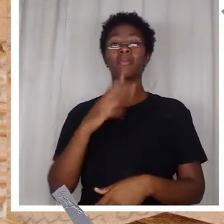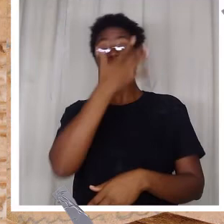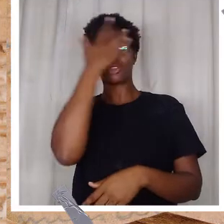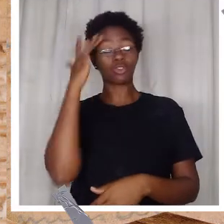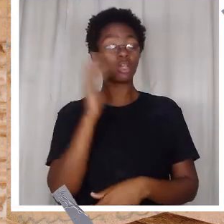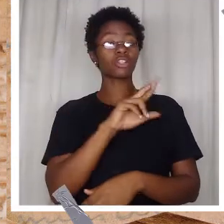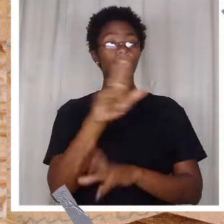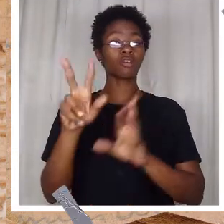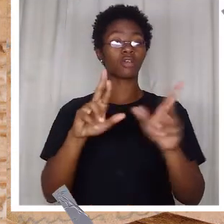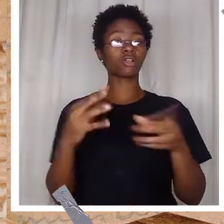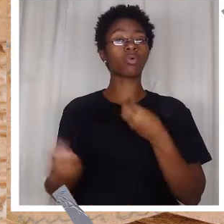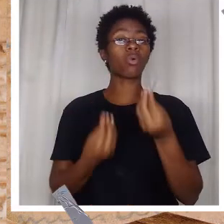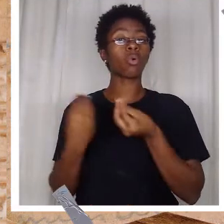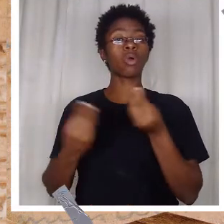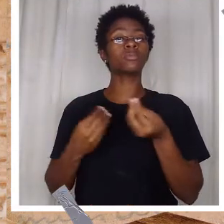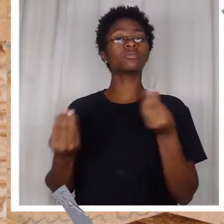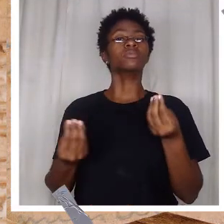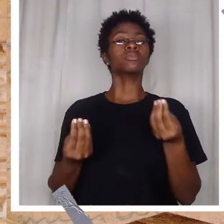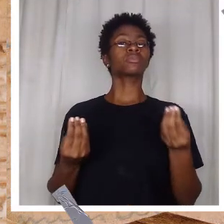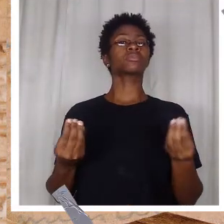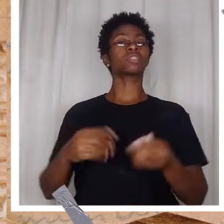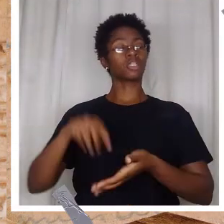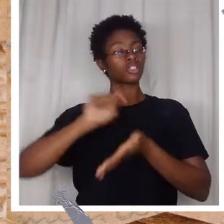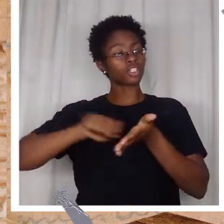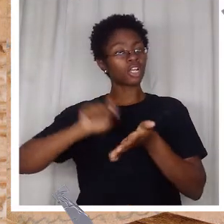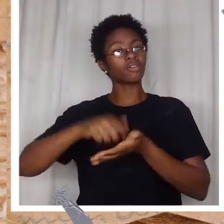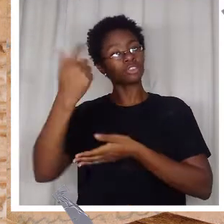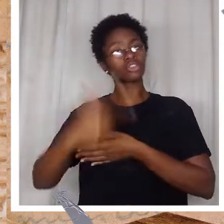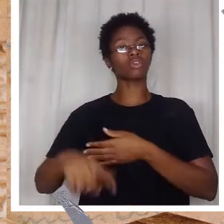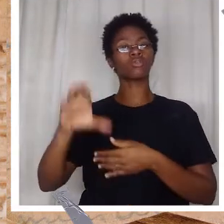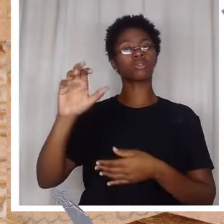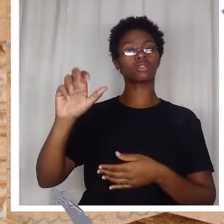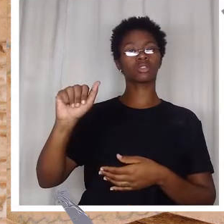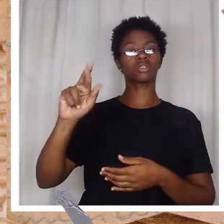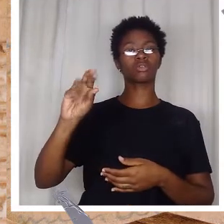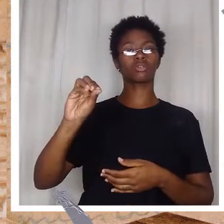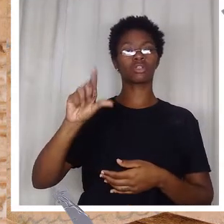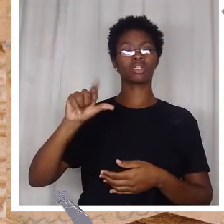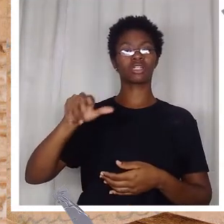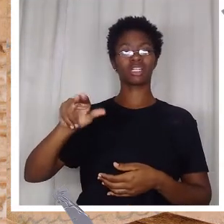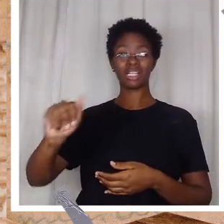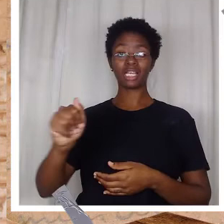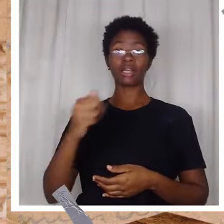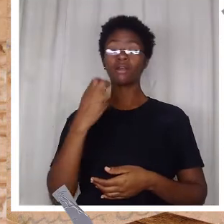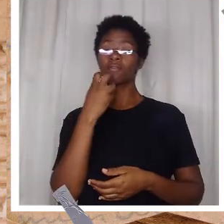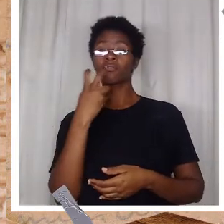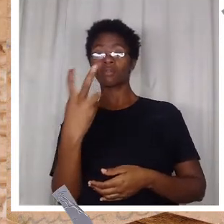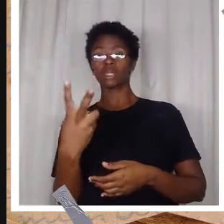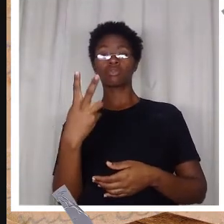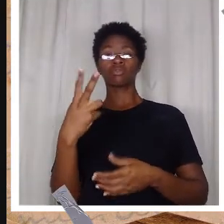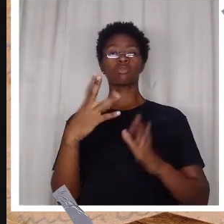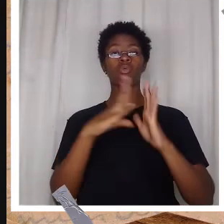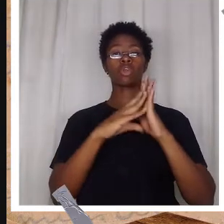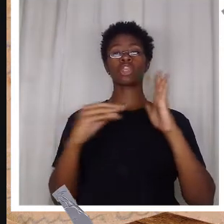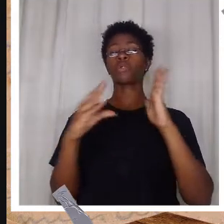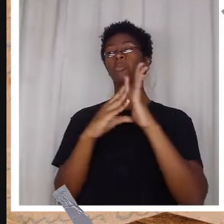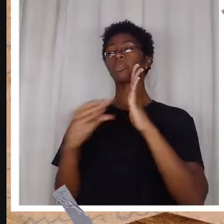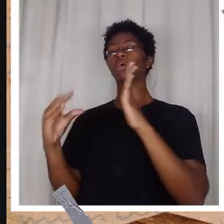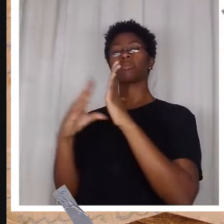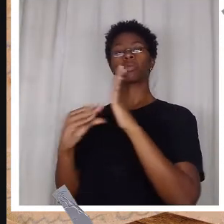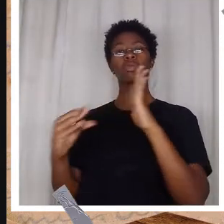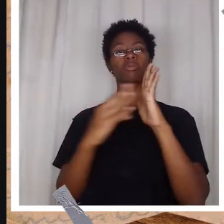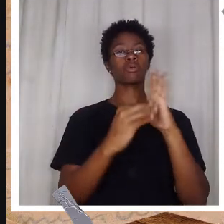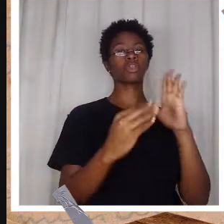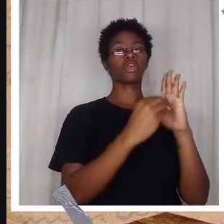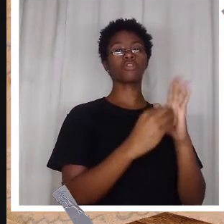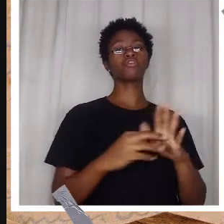né, numa reescrita de Carolina, tendo lugares de fala tão diferentes, ainda que o ponto de